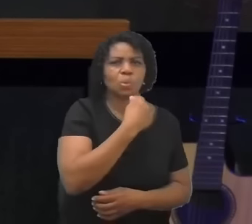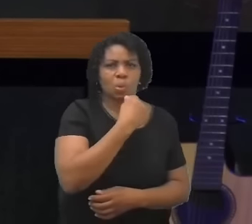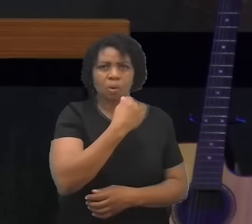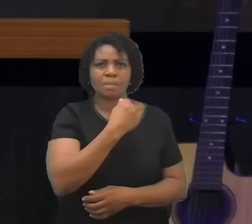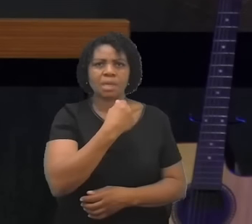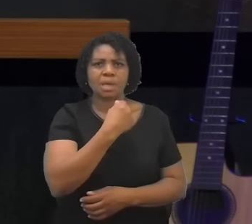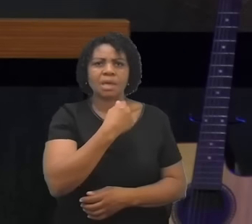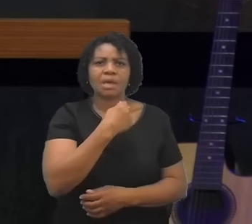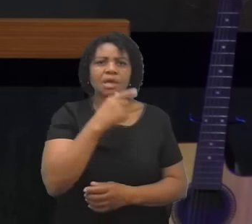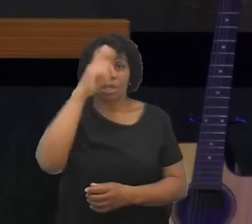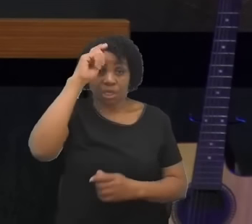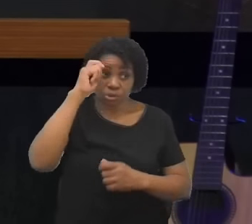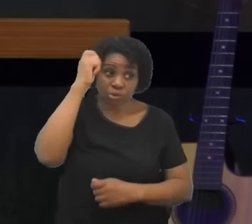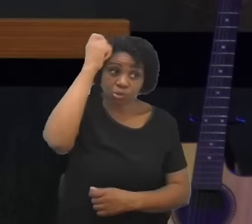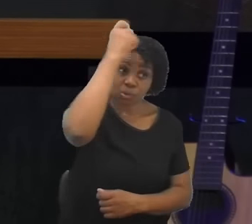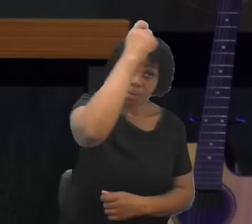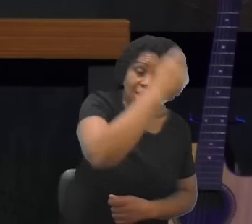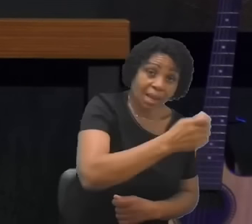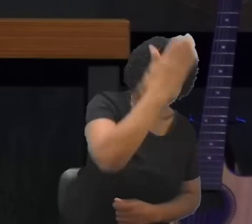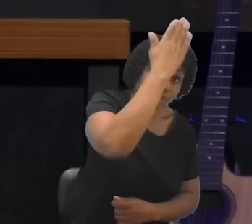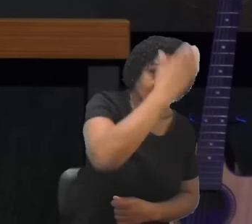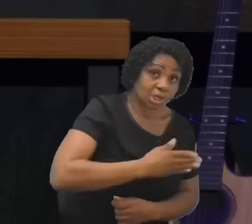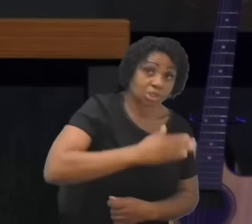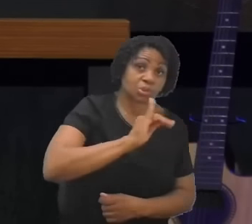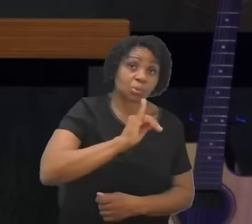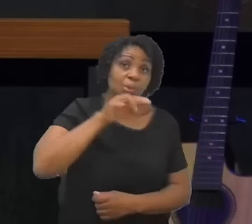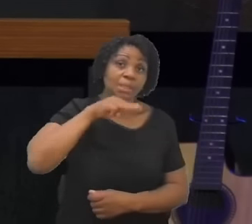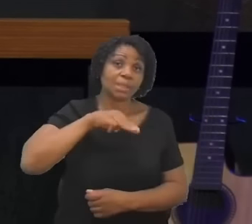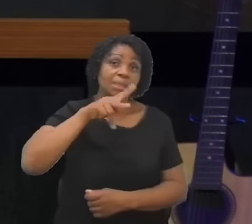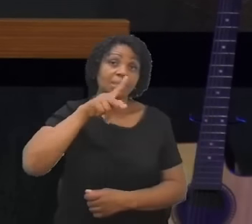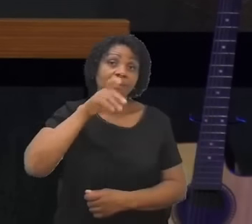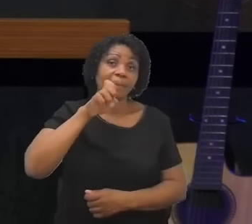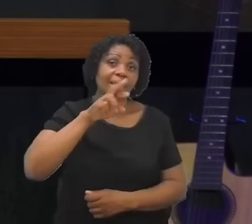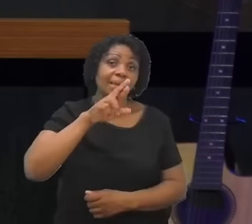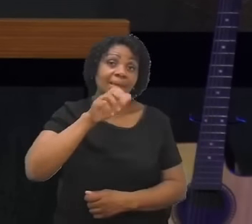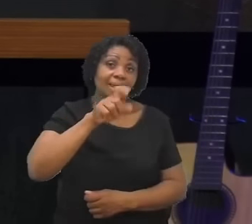digitar jogar a coroa diante do imperador. Já